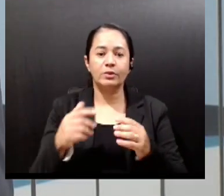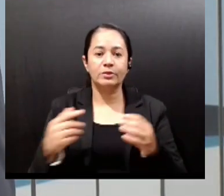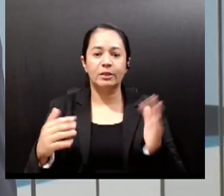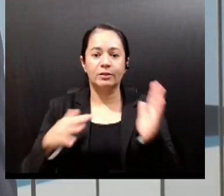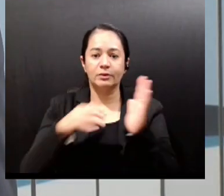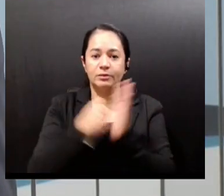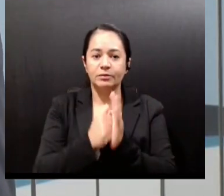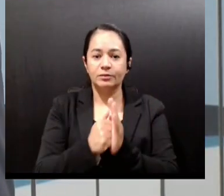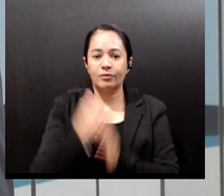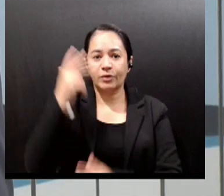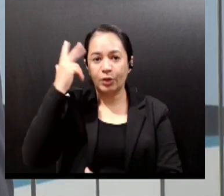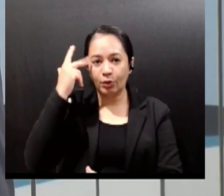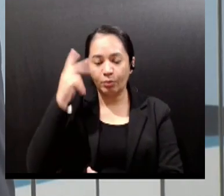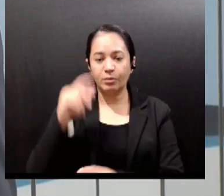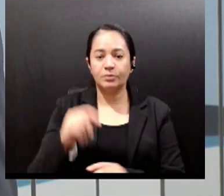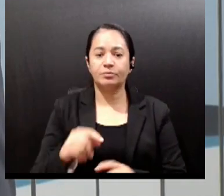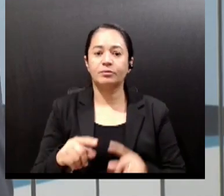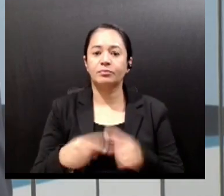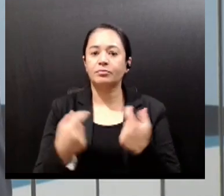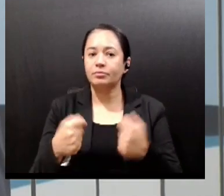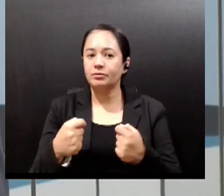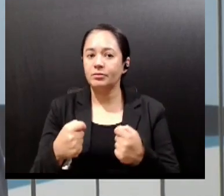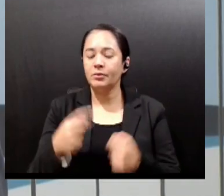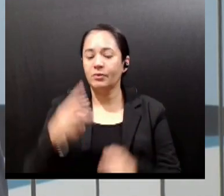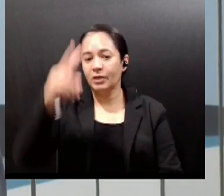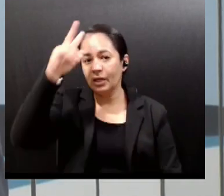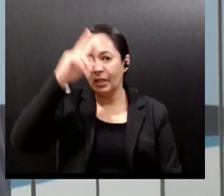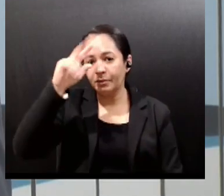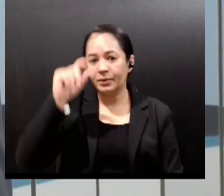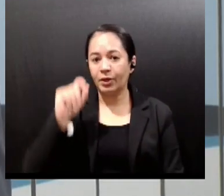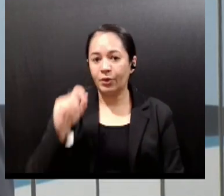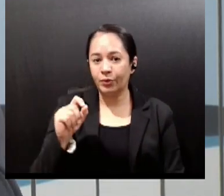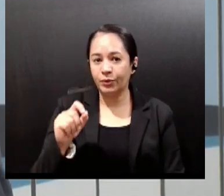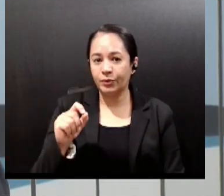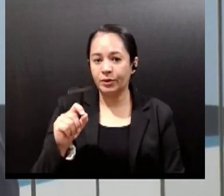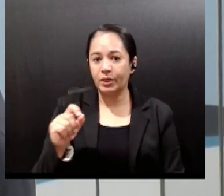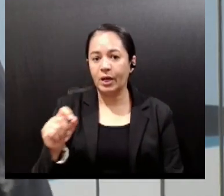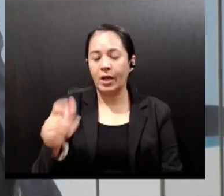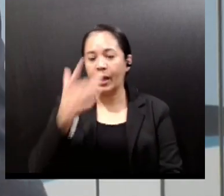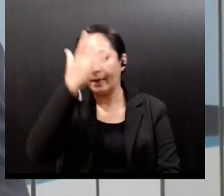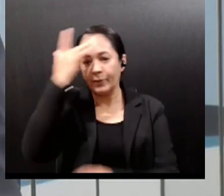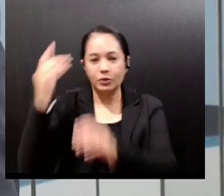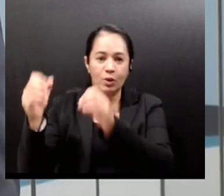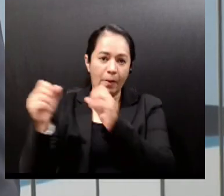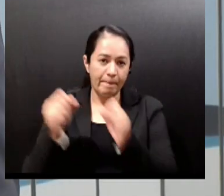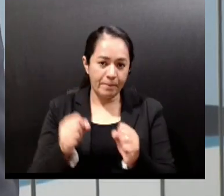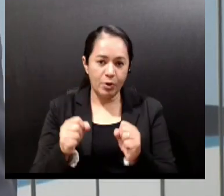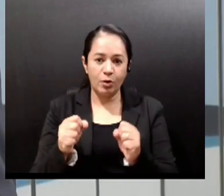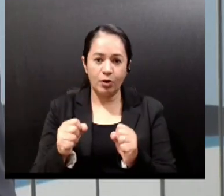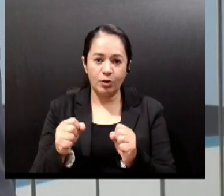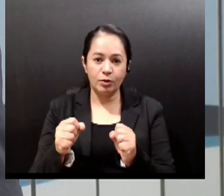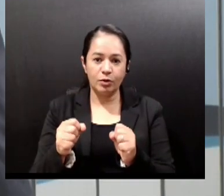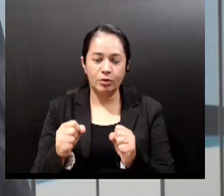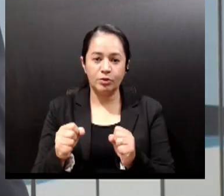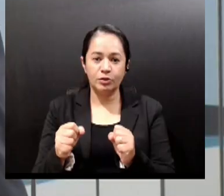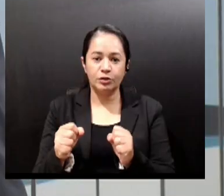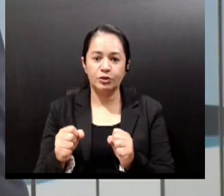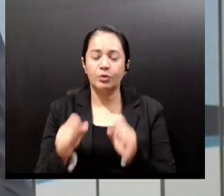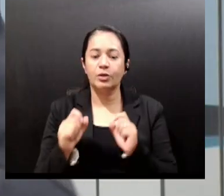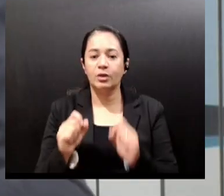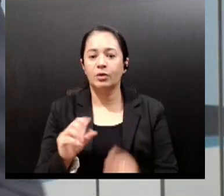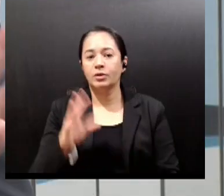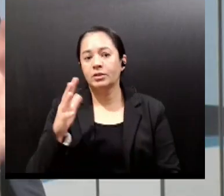acidente. Também precisa lembrar disso. A pessoa pode se safar de um acidente e causar um transtorno enorme. Então não quer dizer que